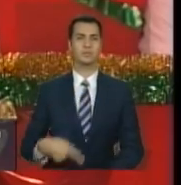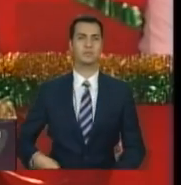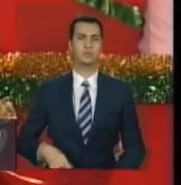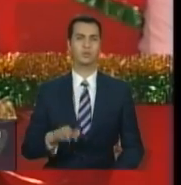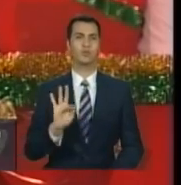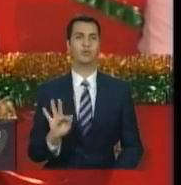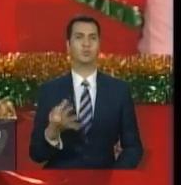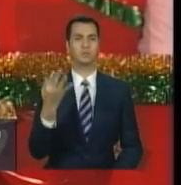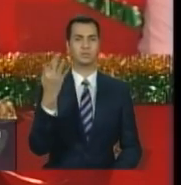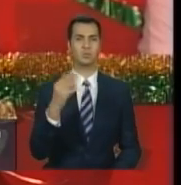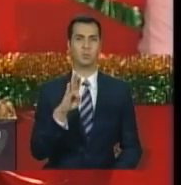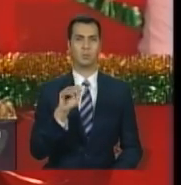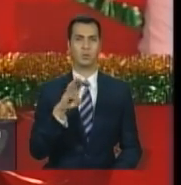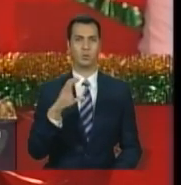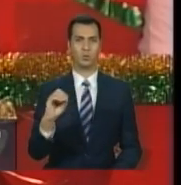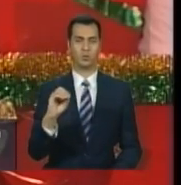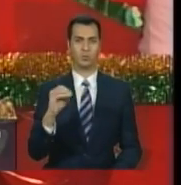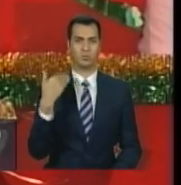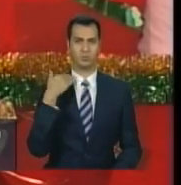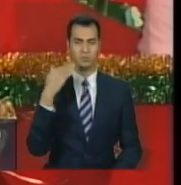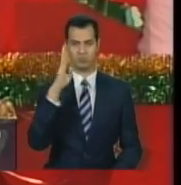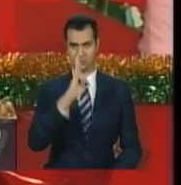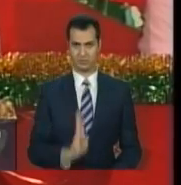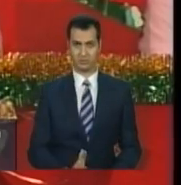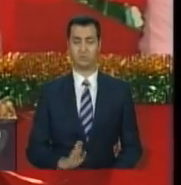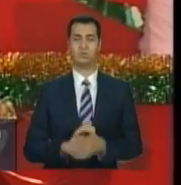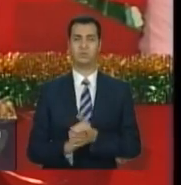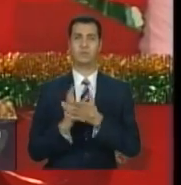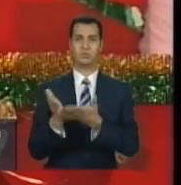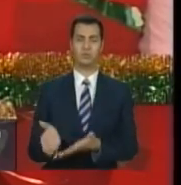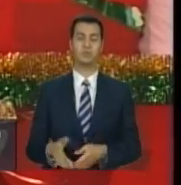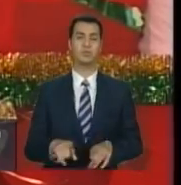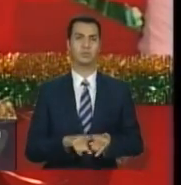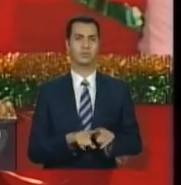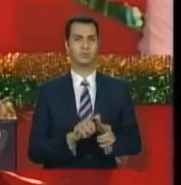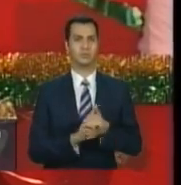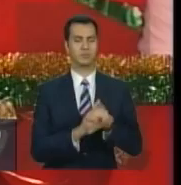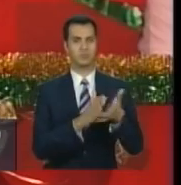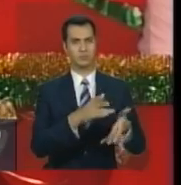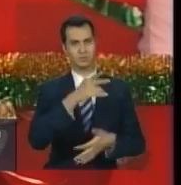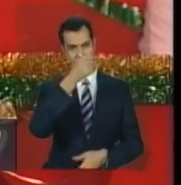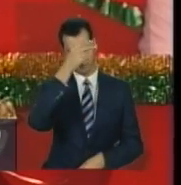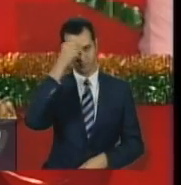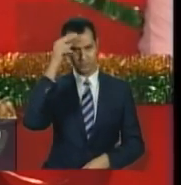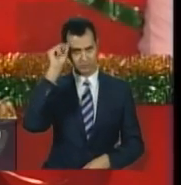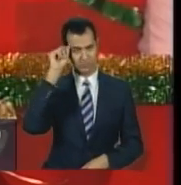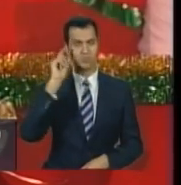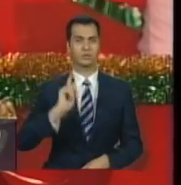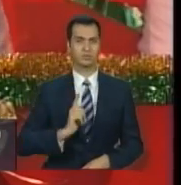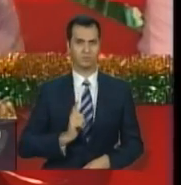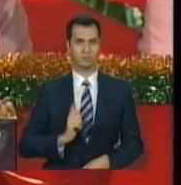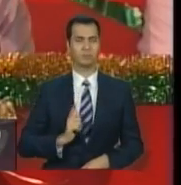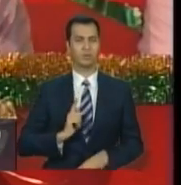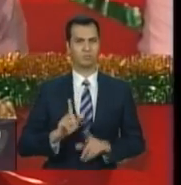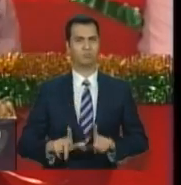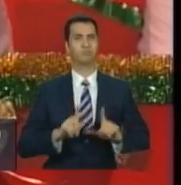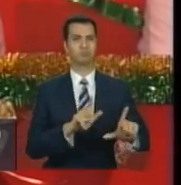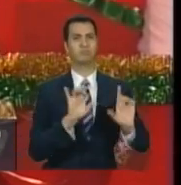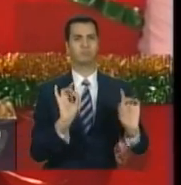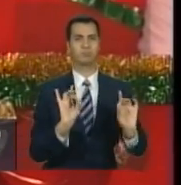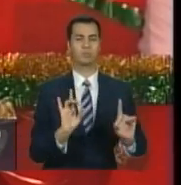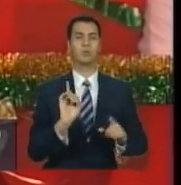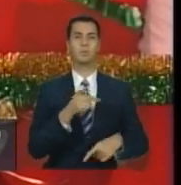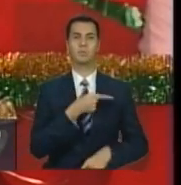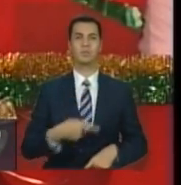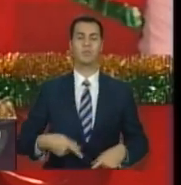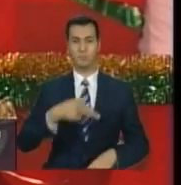Streit, os prefeitos aqui presentes, inclusive que receberam prêmios, o prefeito Mário Reale,